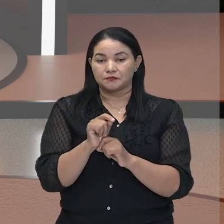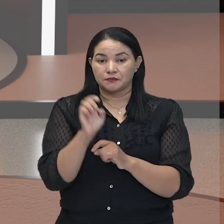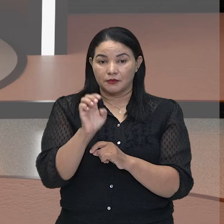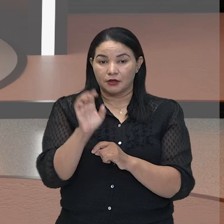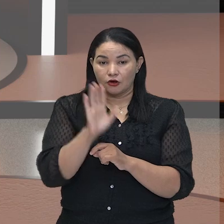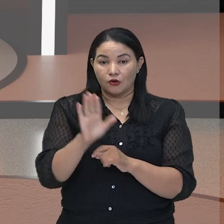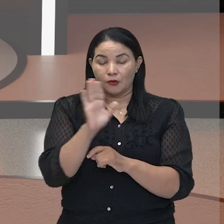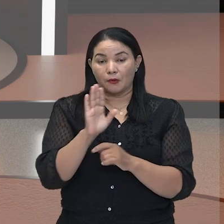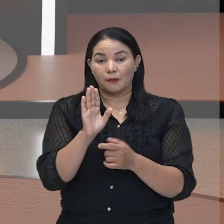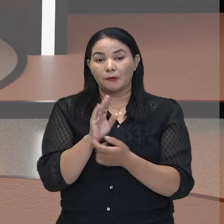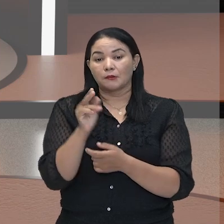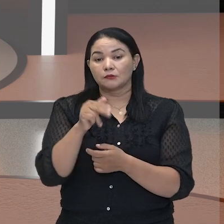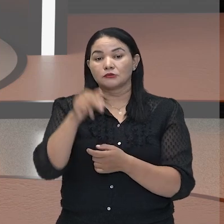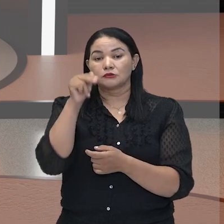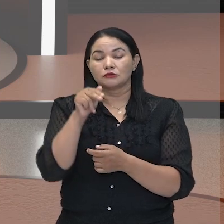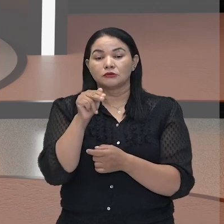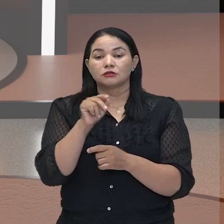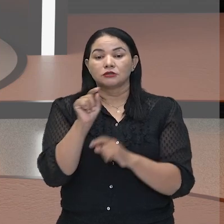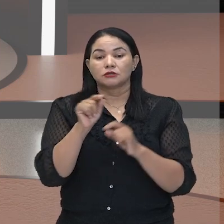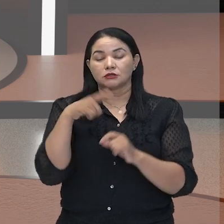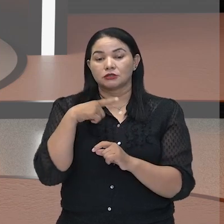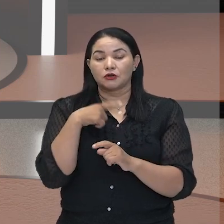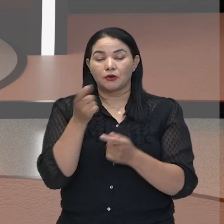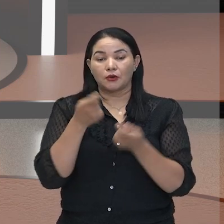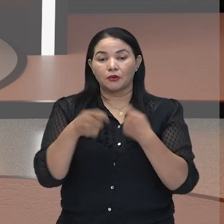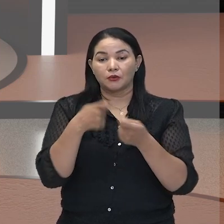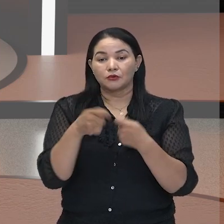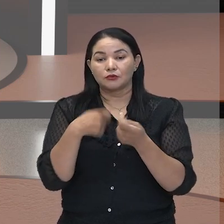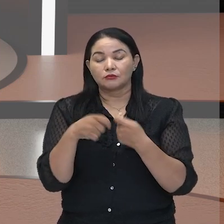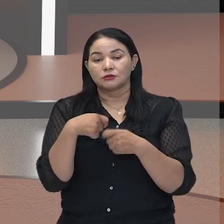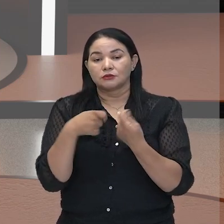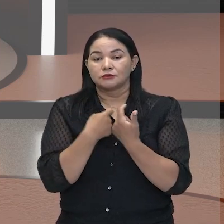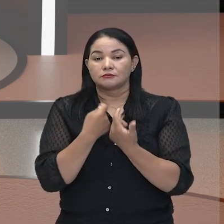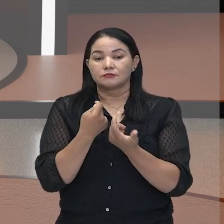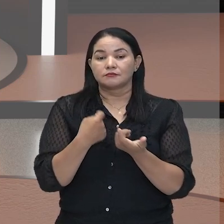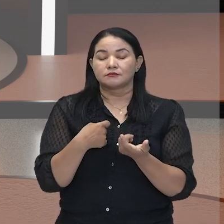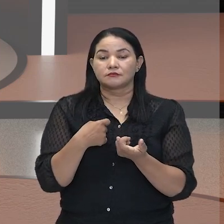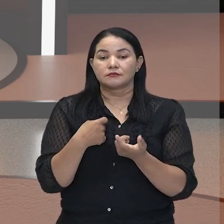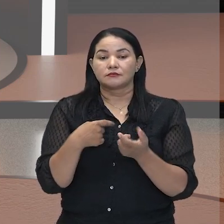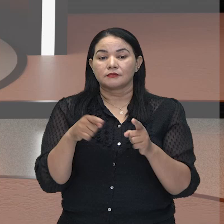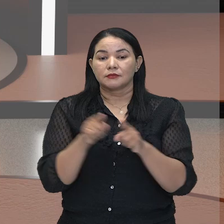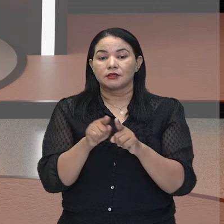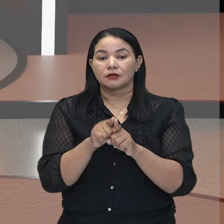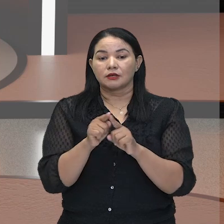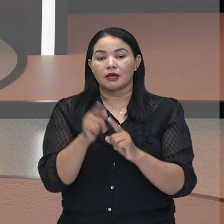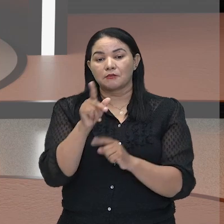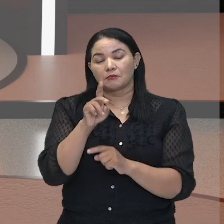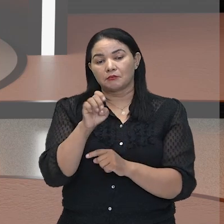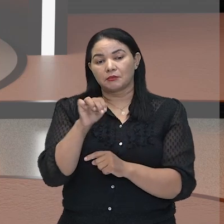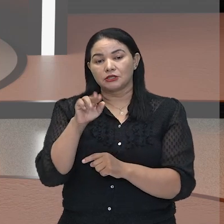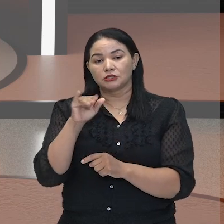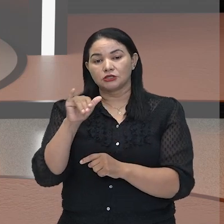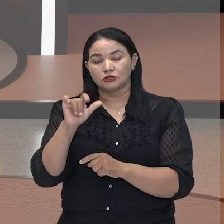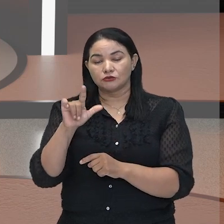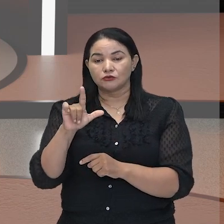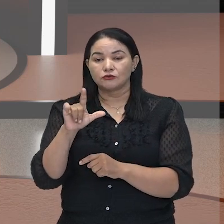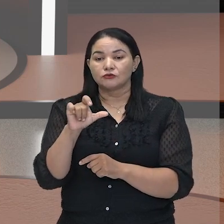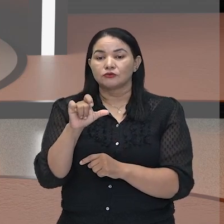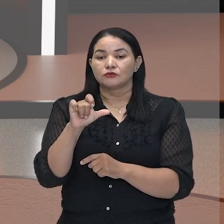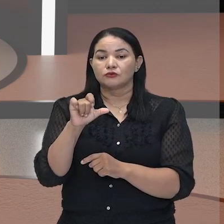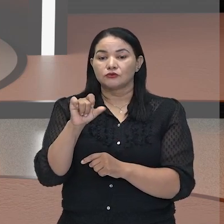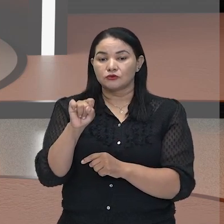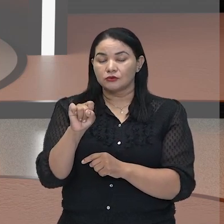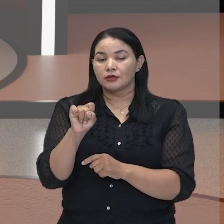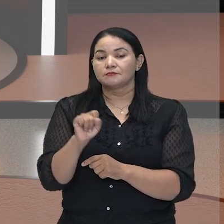setentrional, ela tem uma economia constituída pela Península Escandinava, os países bálticos,